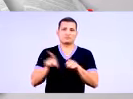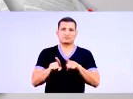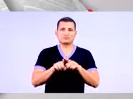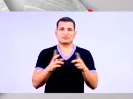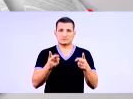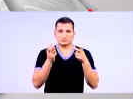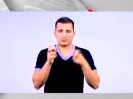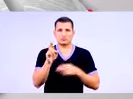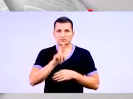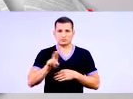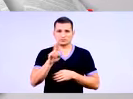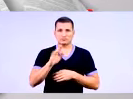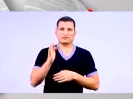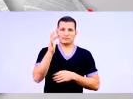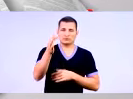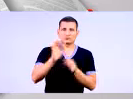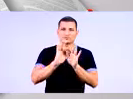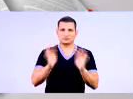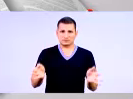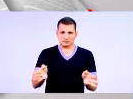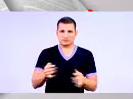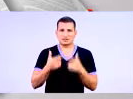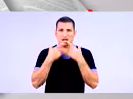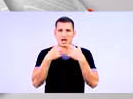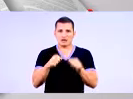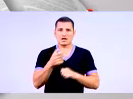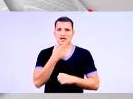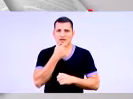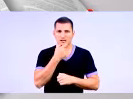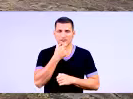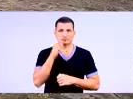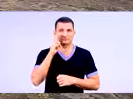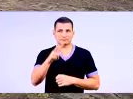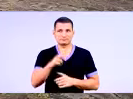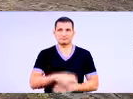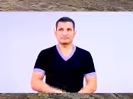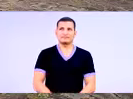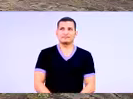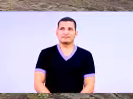a utilização do futuro simples da língua inglesa. Olha só.